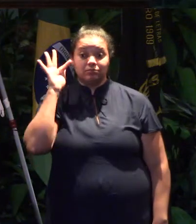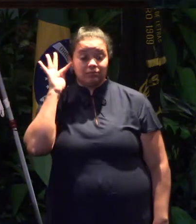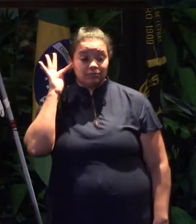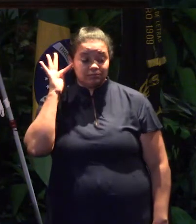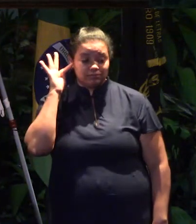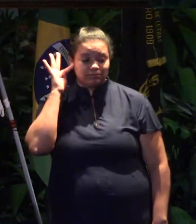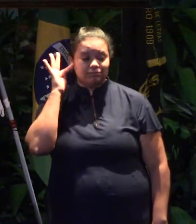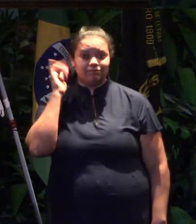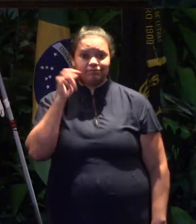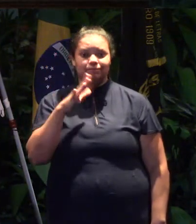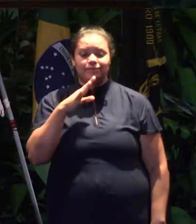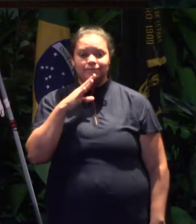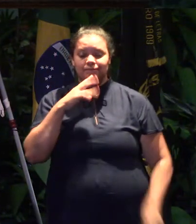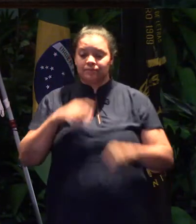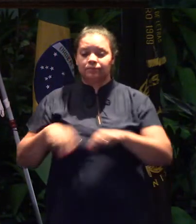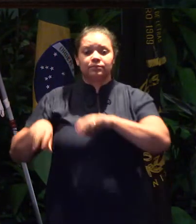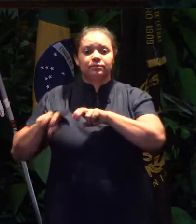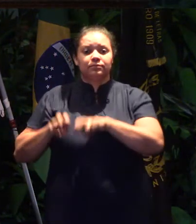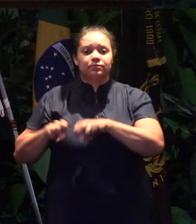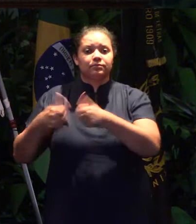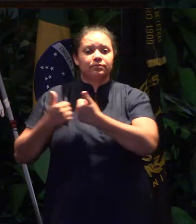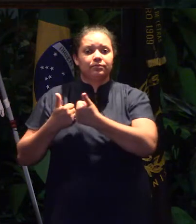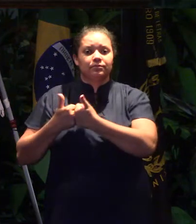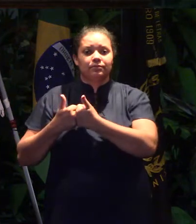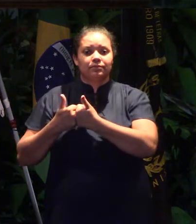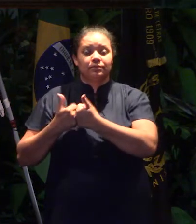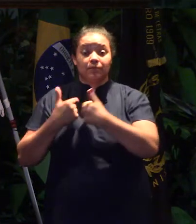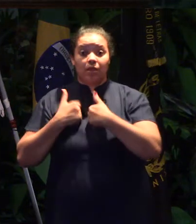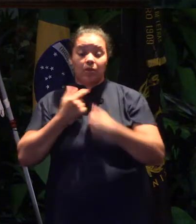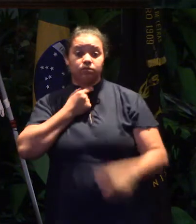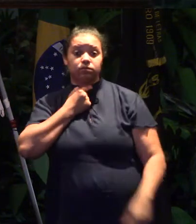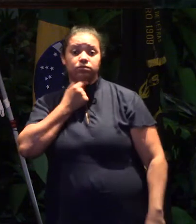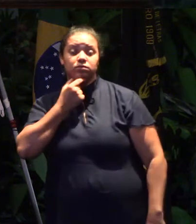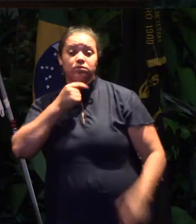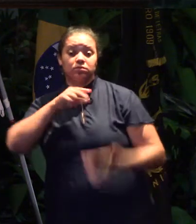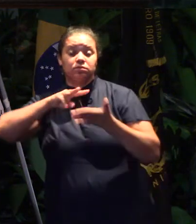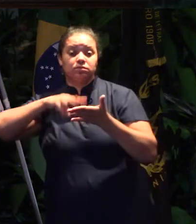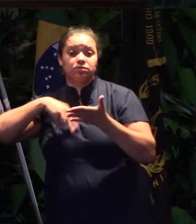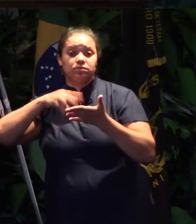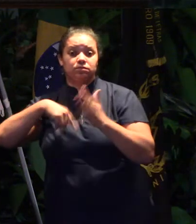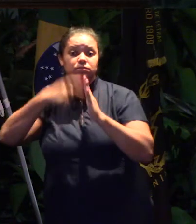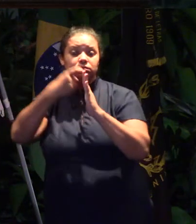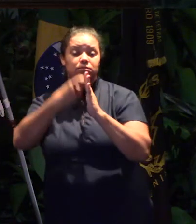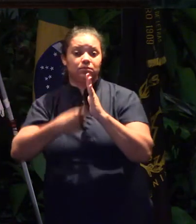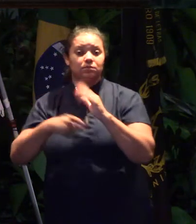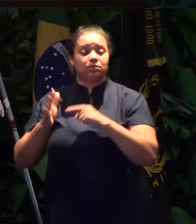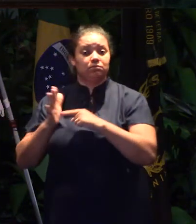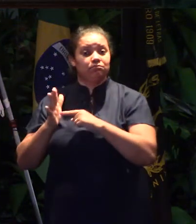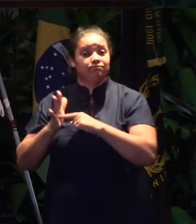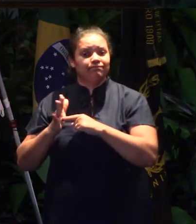e sentamos ao lado, e eu fui a voz de leitura dos textos que ele